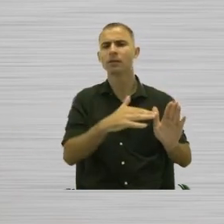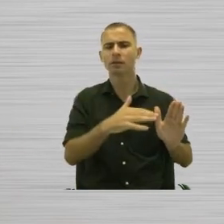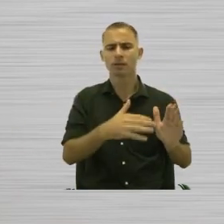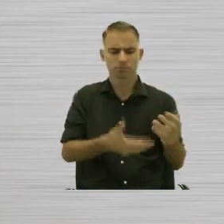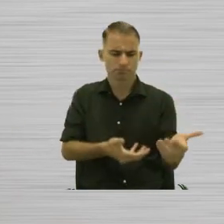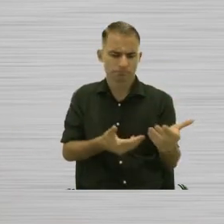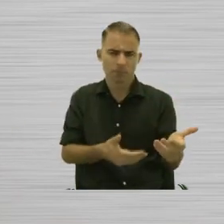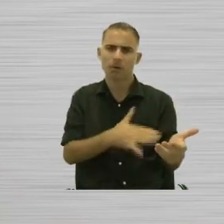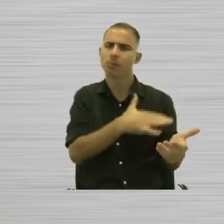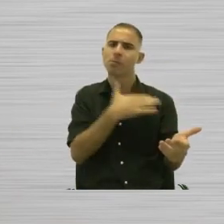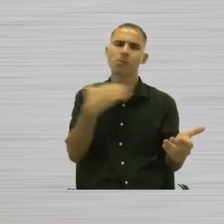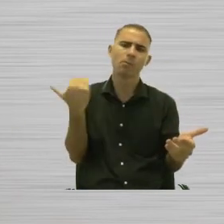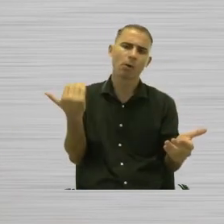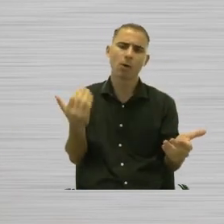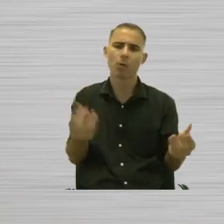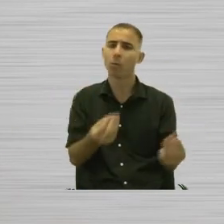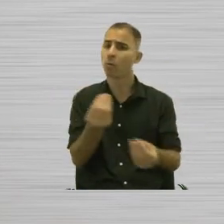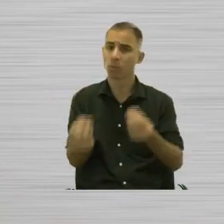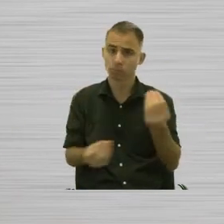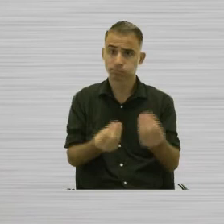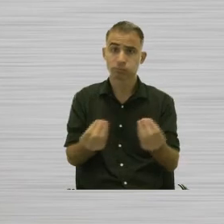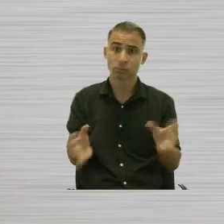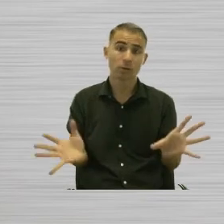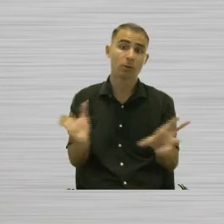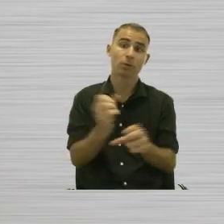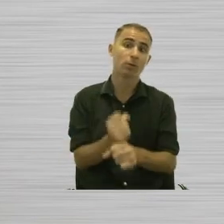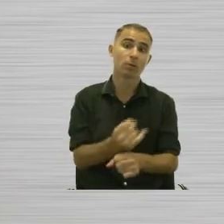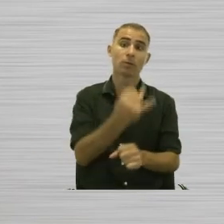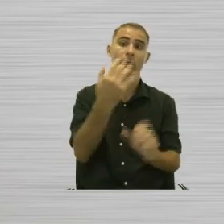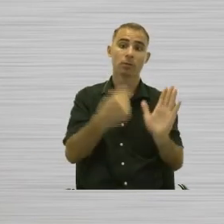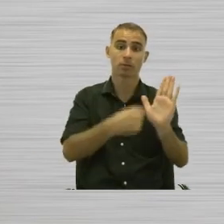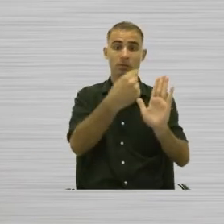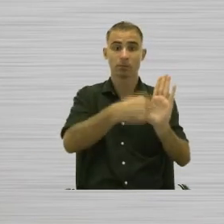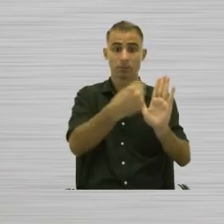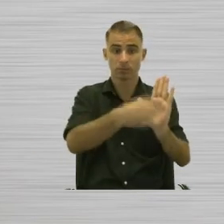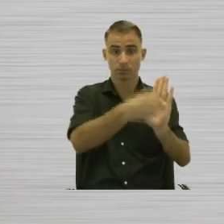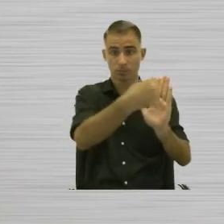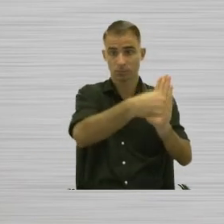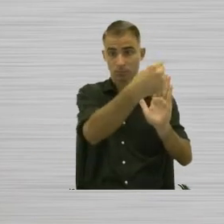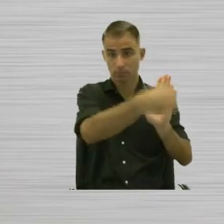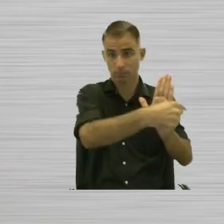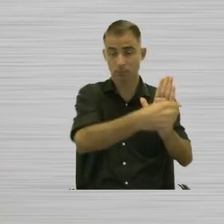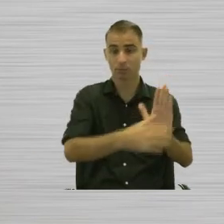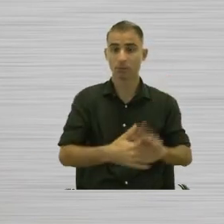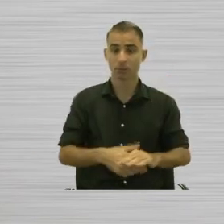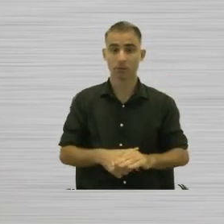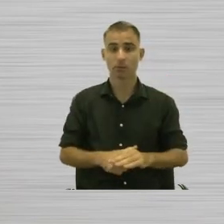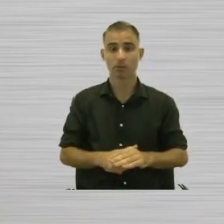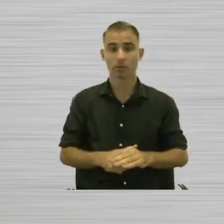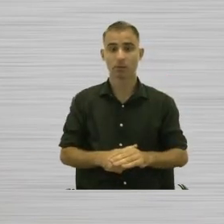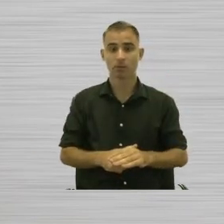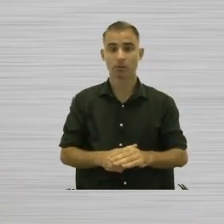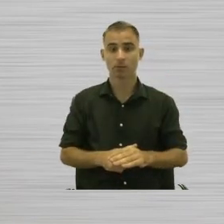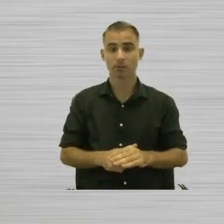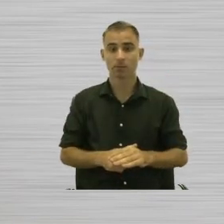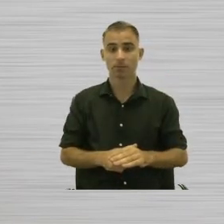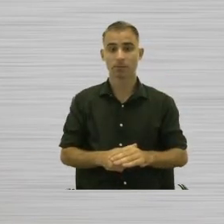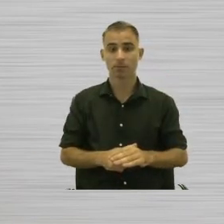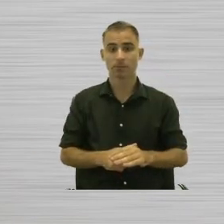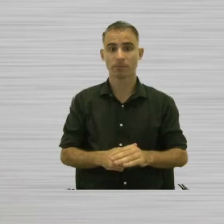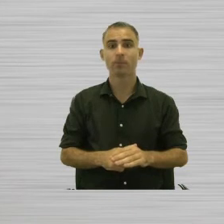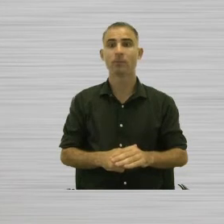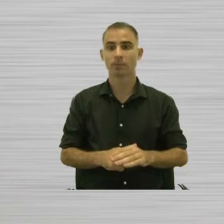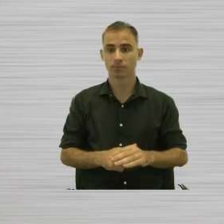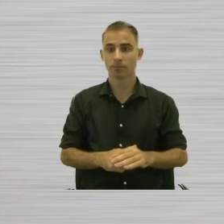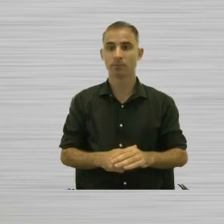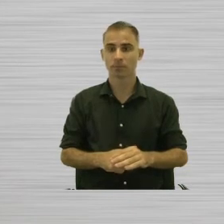ano de 2019 de 12% a taxa de distribuição de mortalidade infantil dos